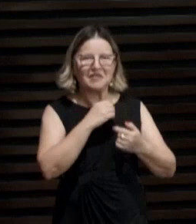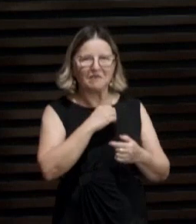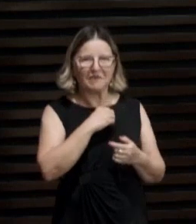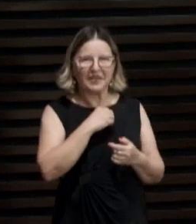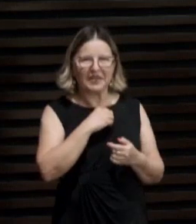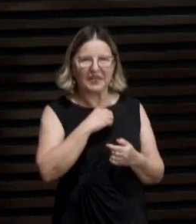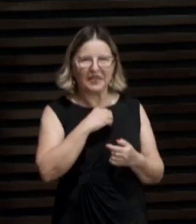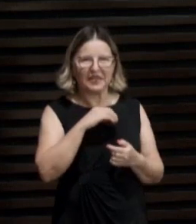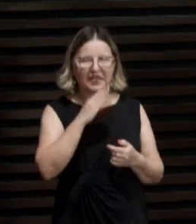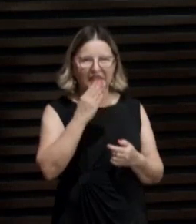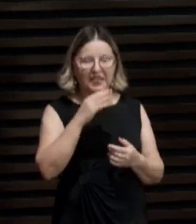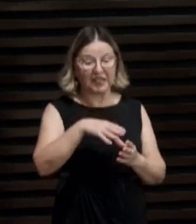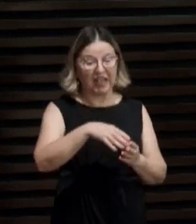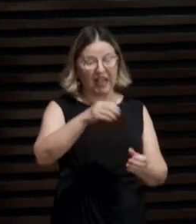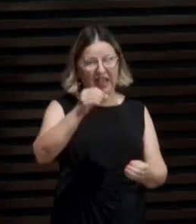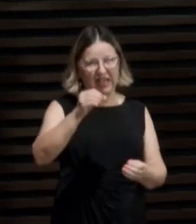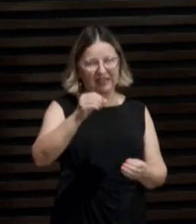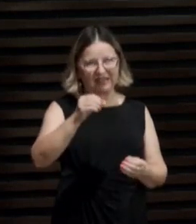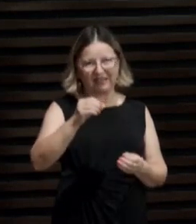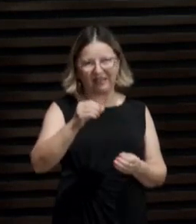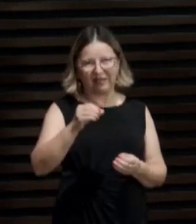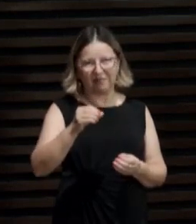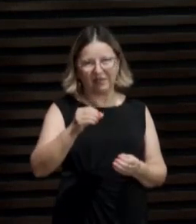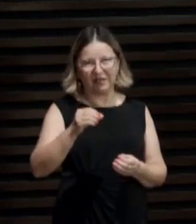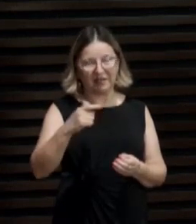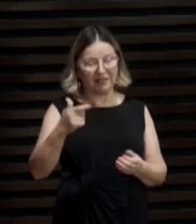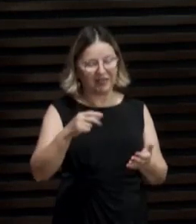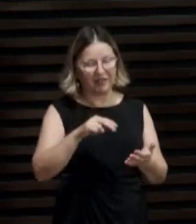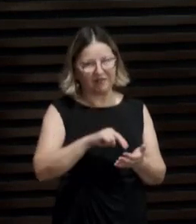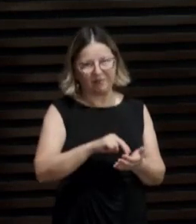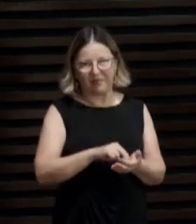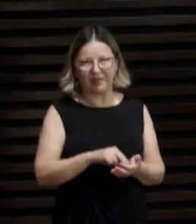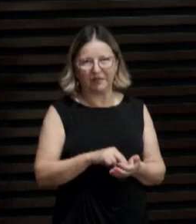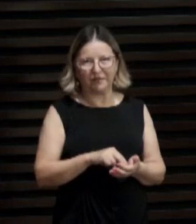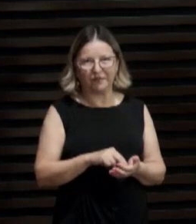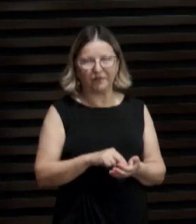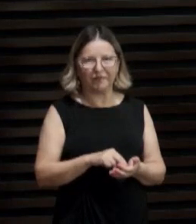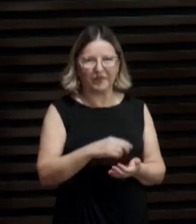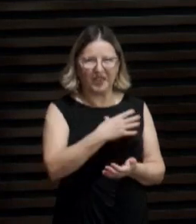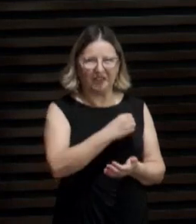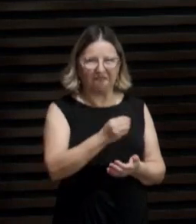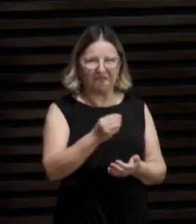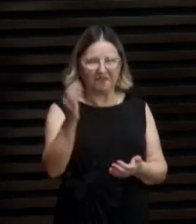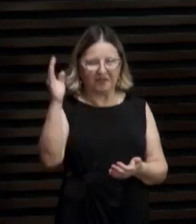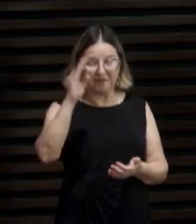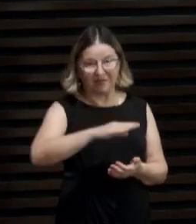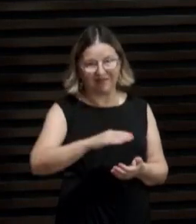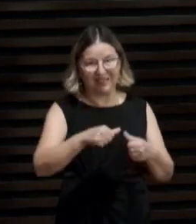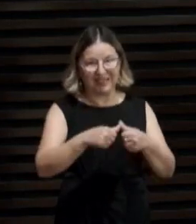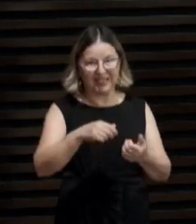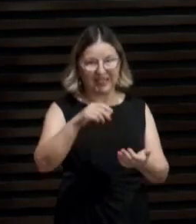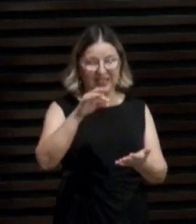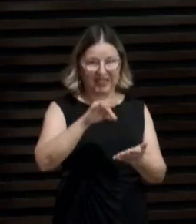almas inconstantes, tendo o coração exercitado na avareza, filhos malditos. Esta é a realidade da palavra